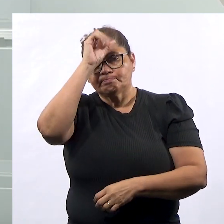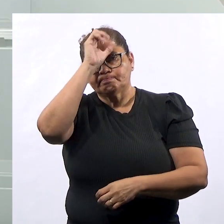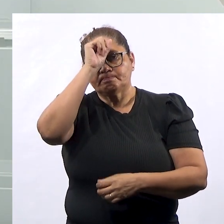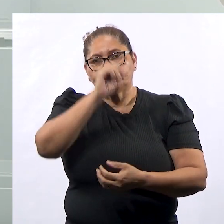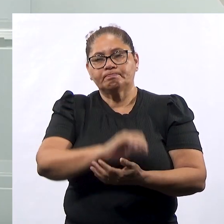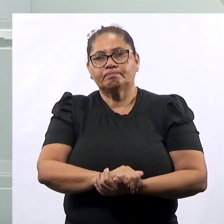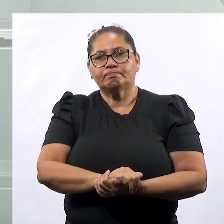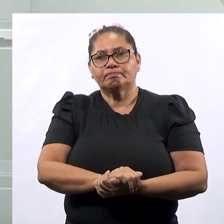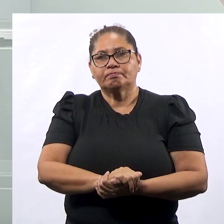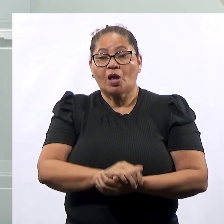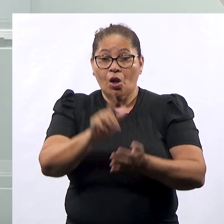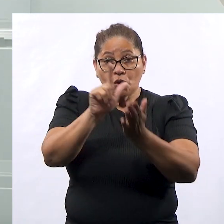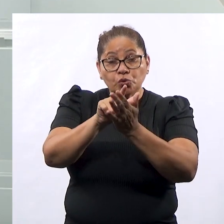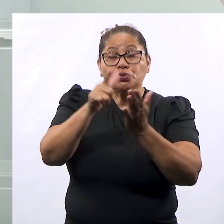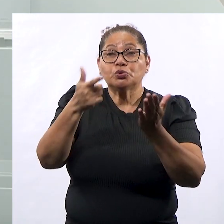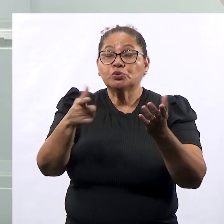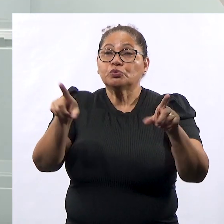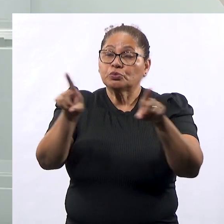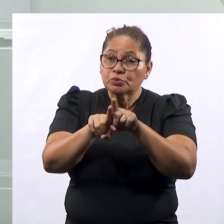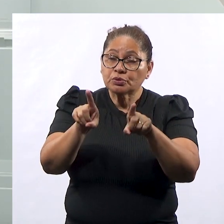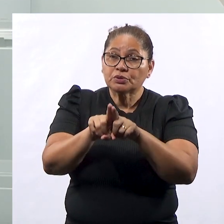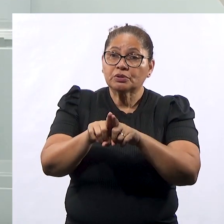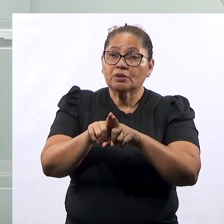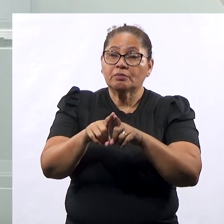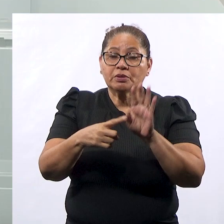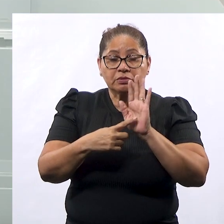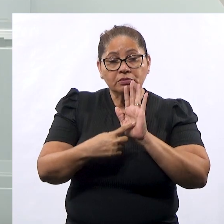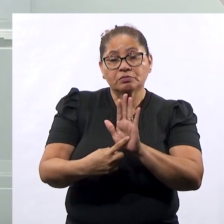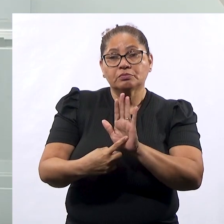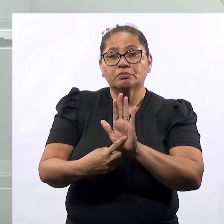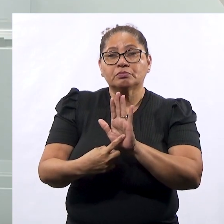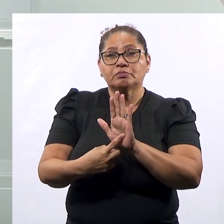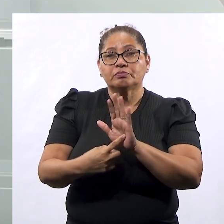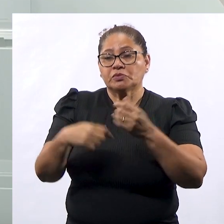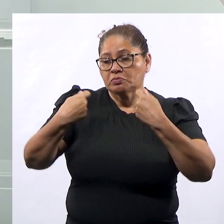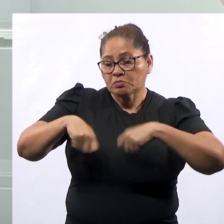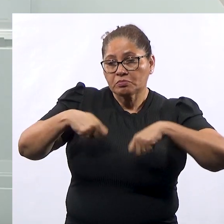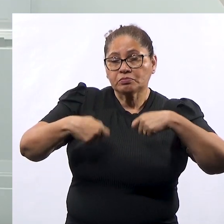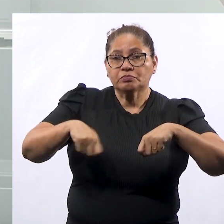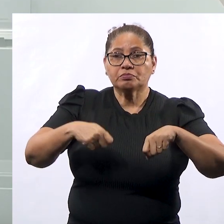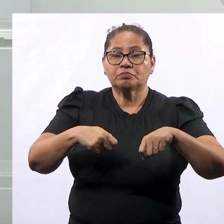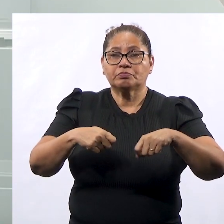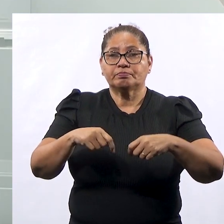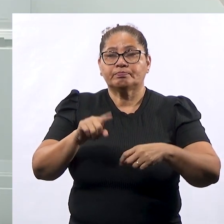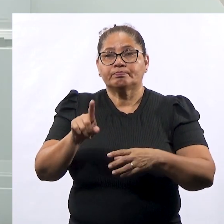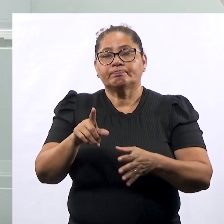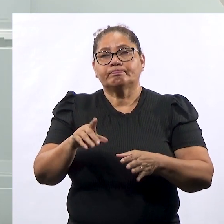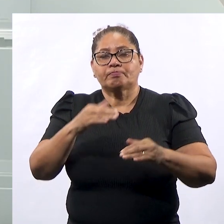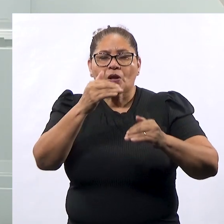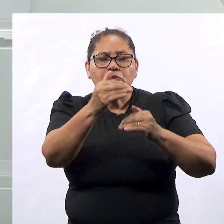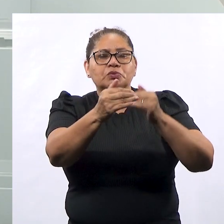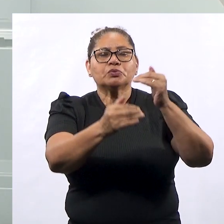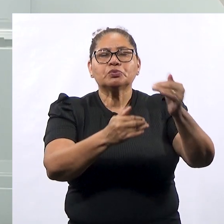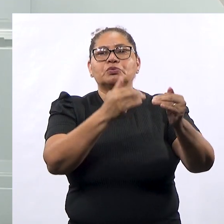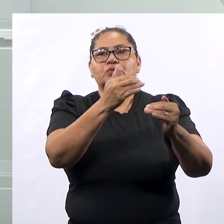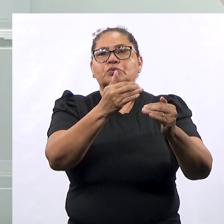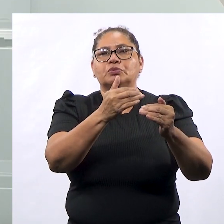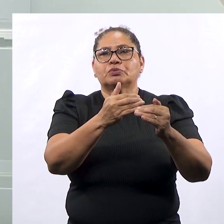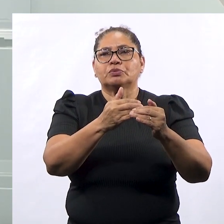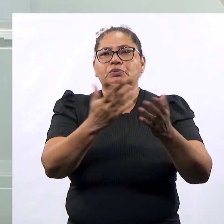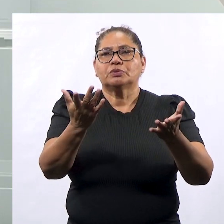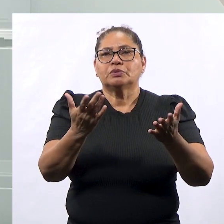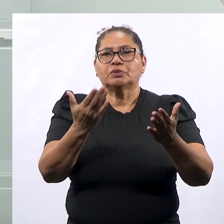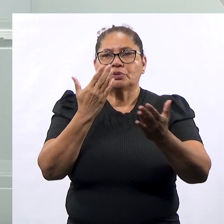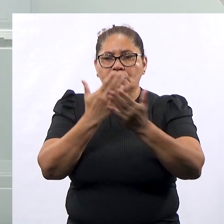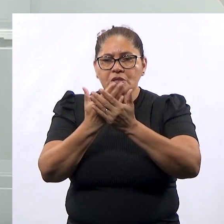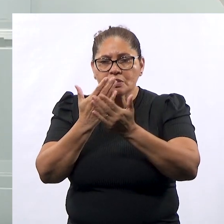de aprendizagem e os livros que estão sendo citados aqui e os livros que são necessários para que você desenvolva